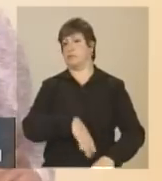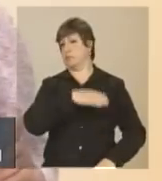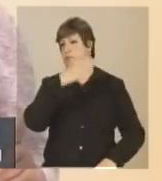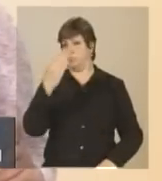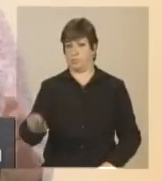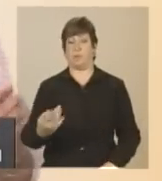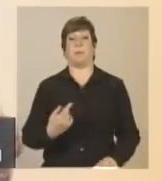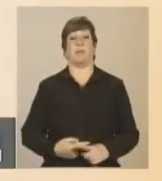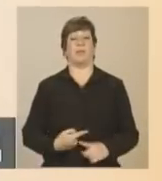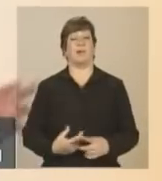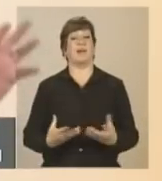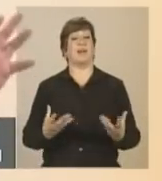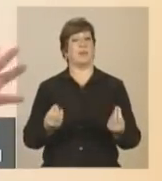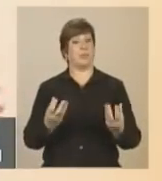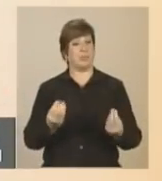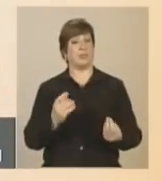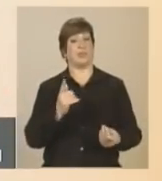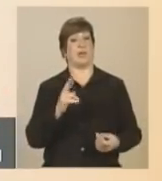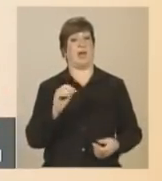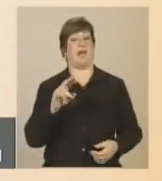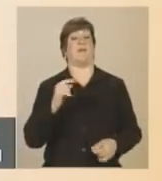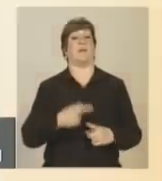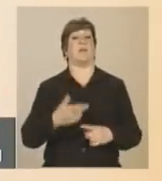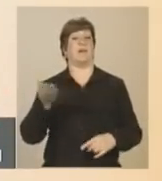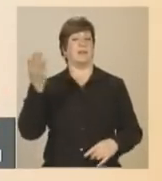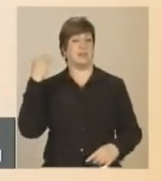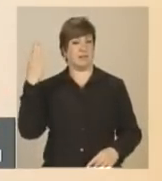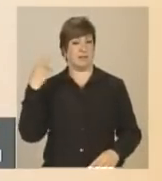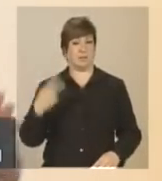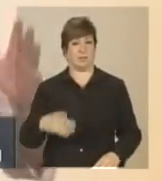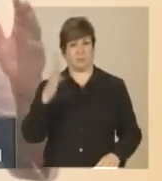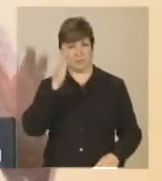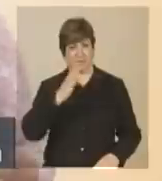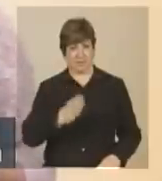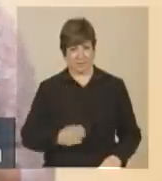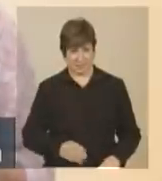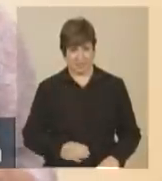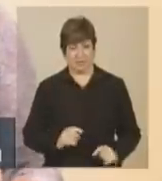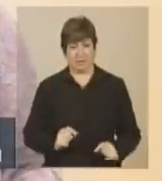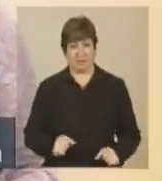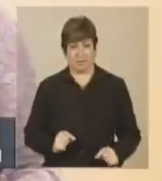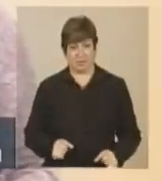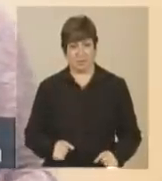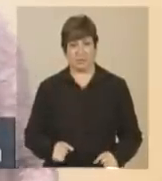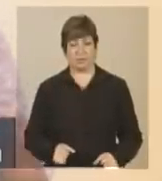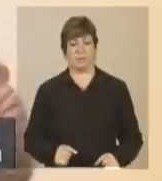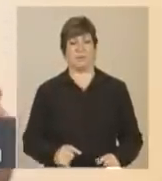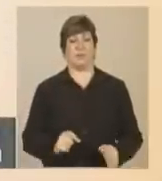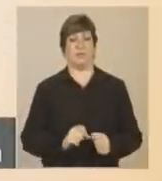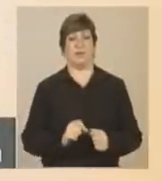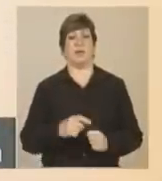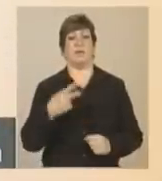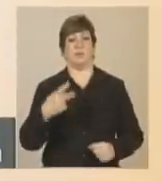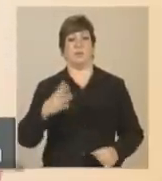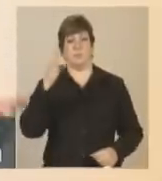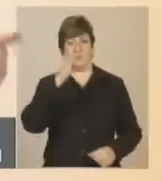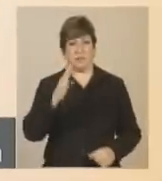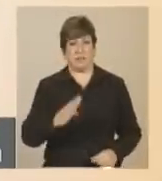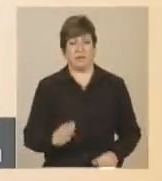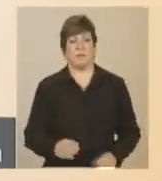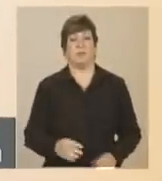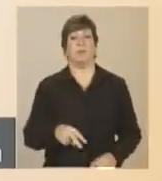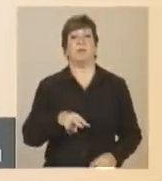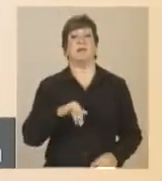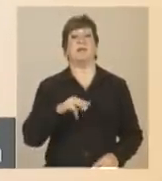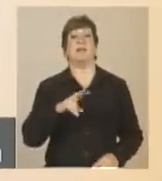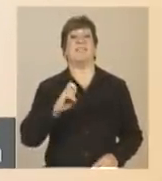grave quando se opôs no Brasil um nível de ensino a outro. Era rebaixar